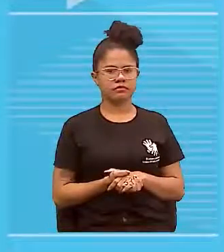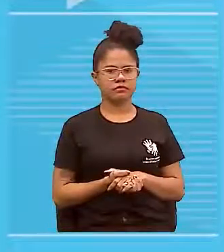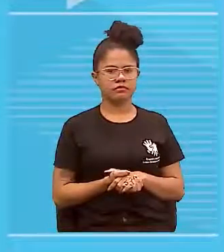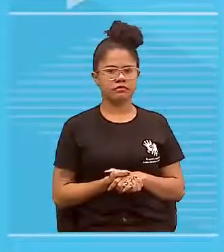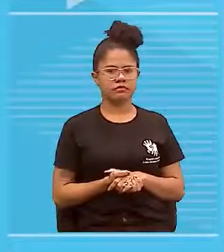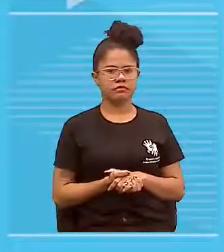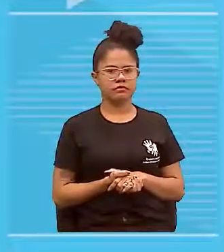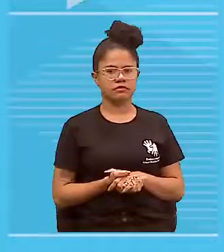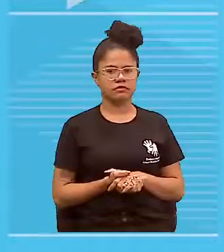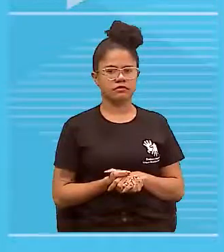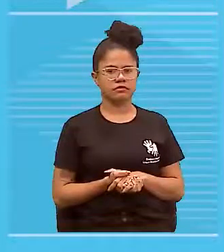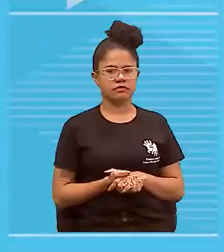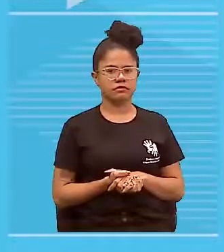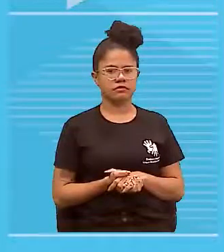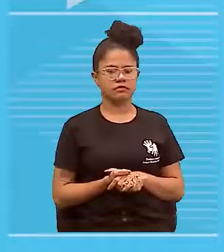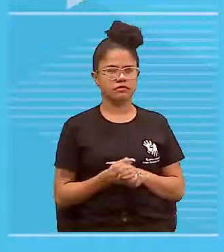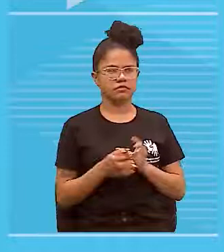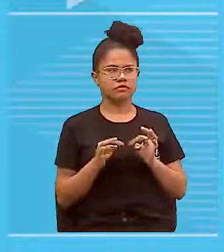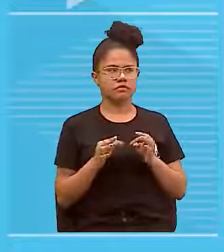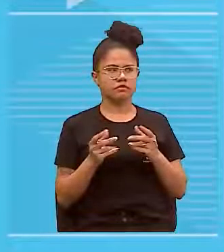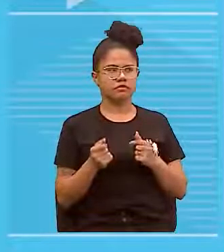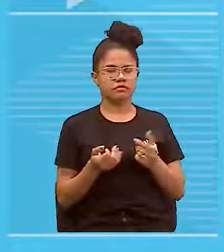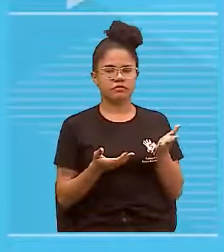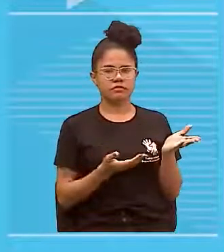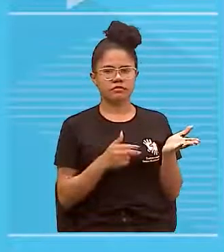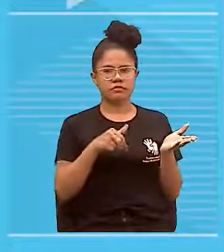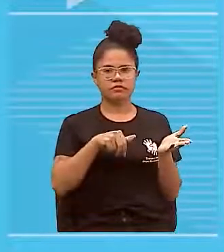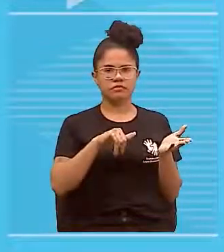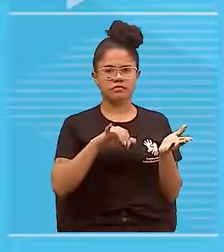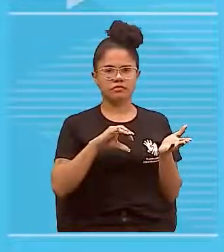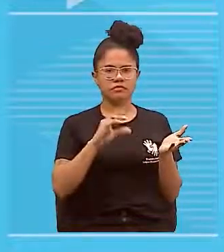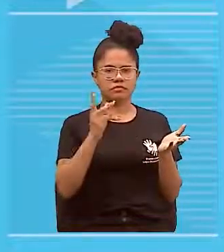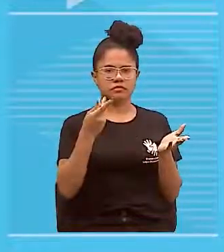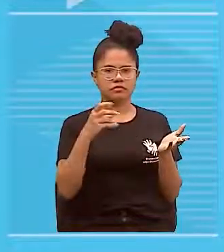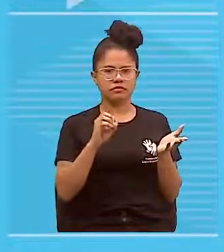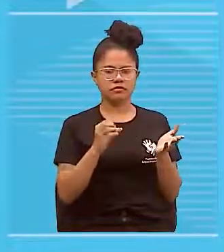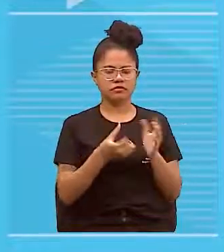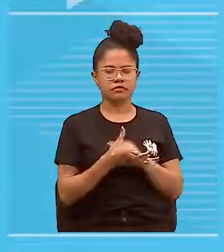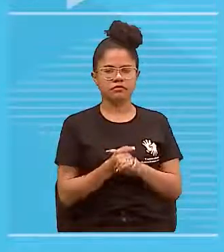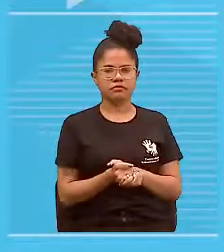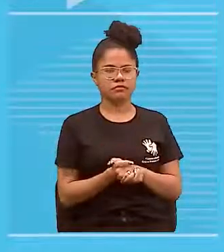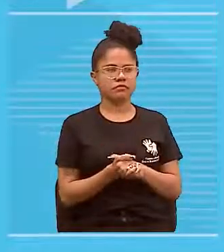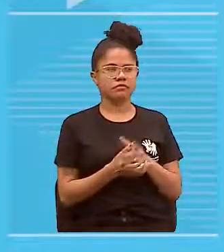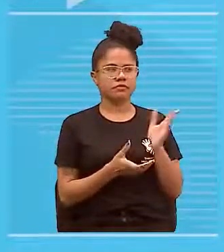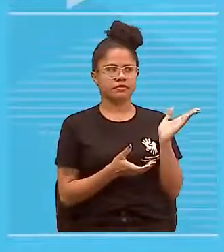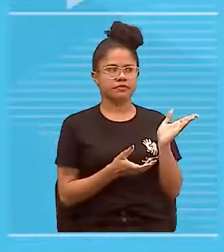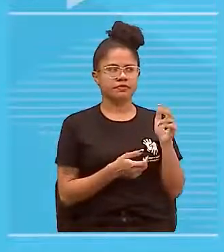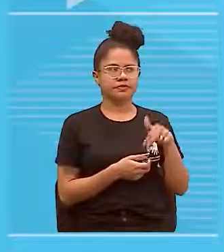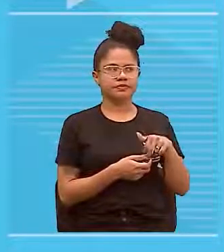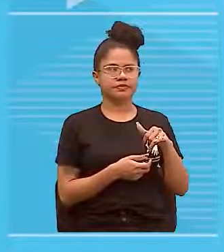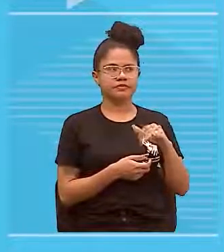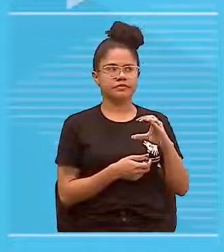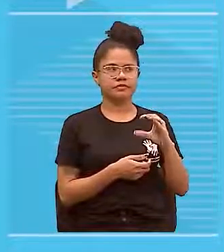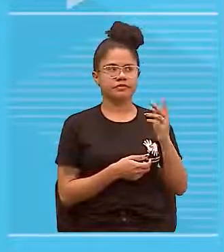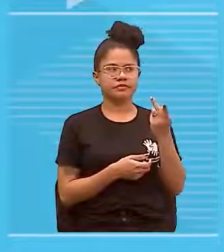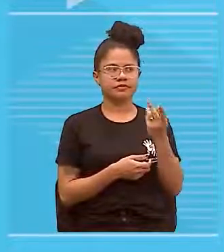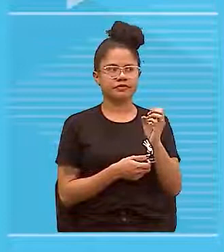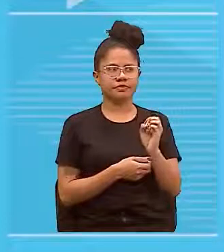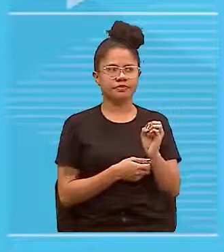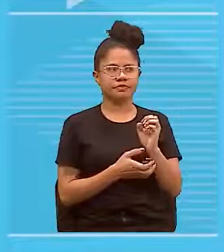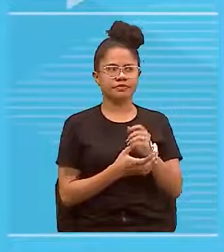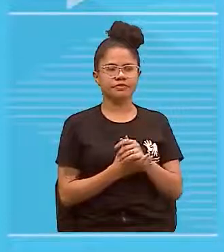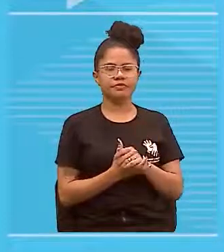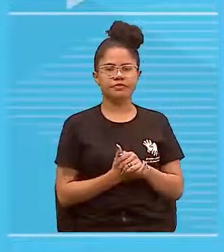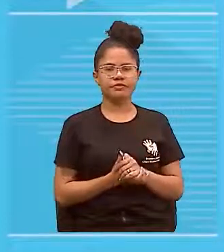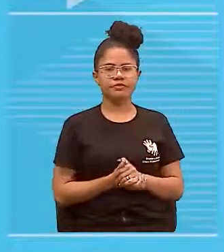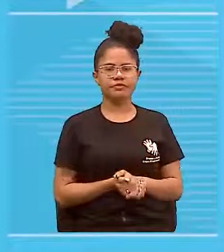Então, isso vai ser um nicho, tá certo? Então, a gente tem nichos quando a gente observa o que